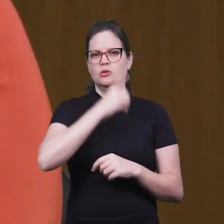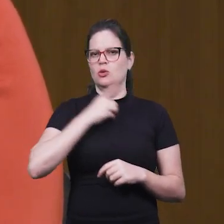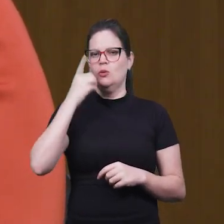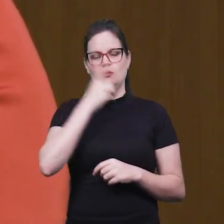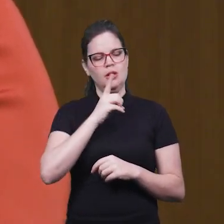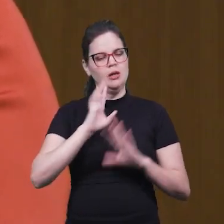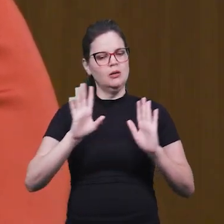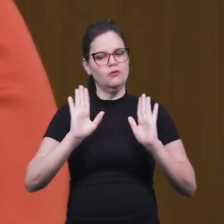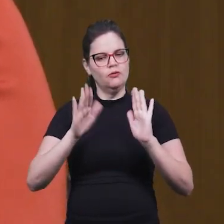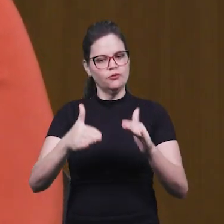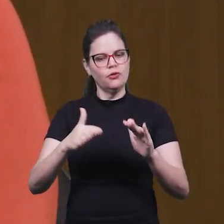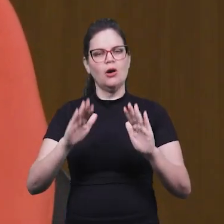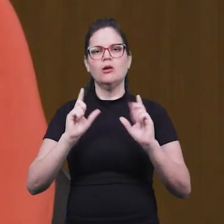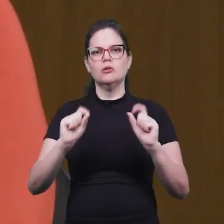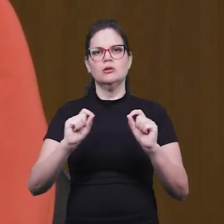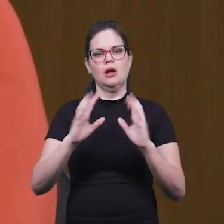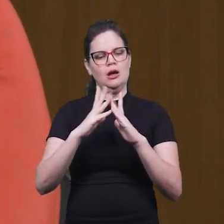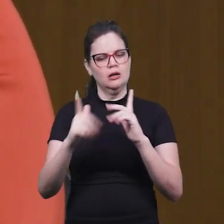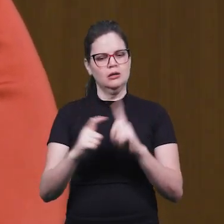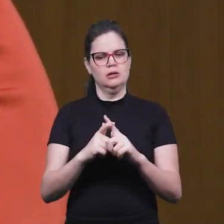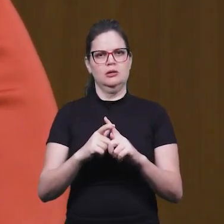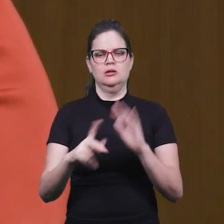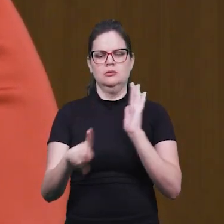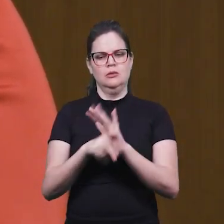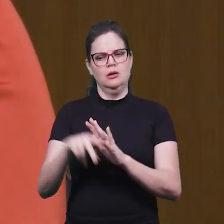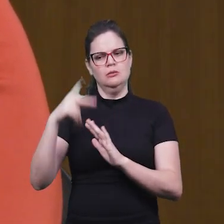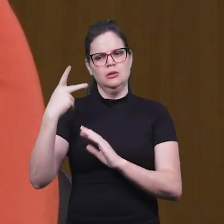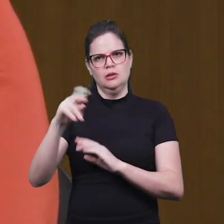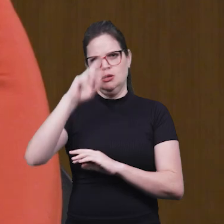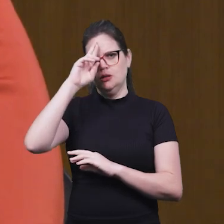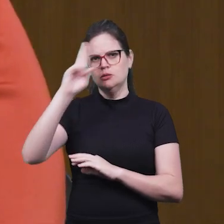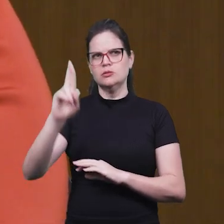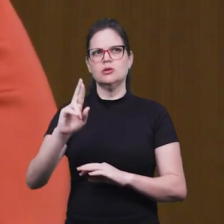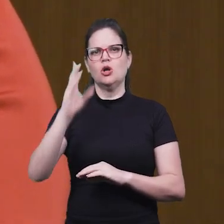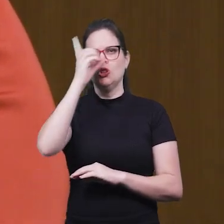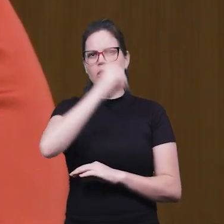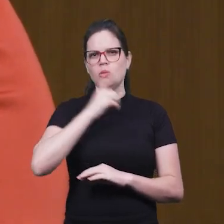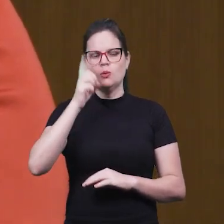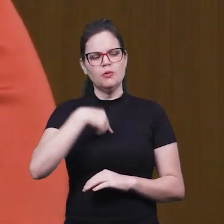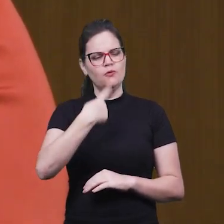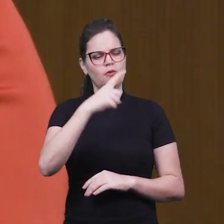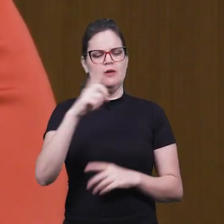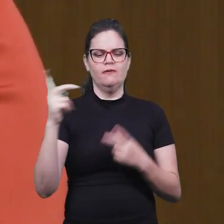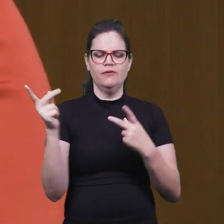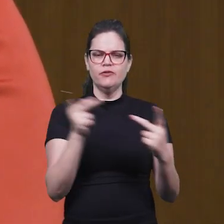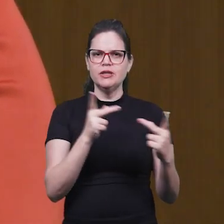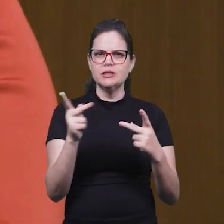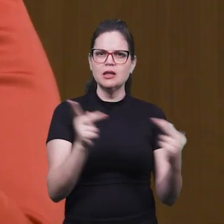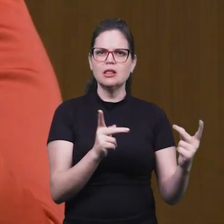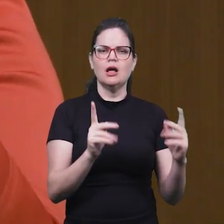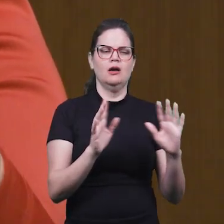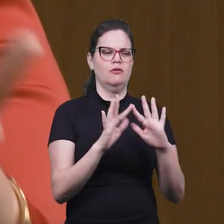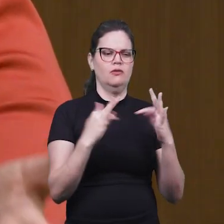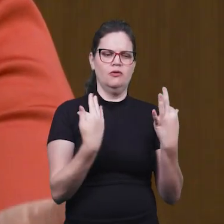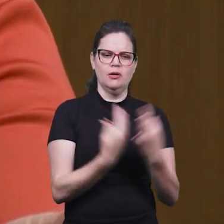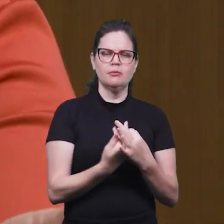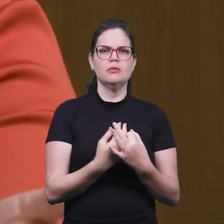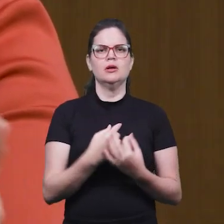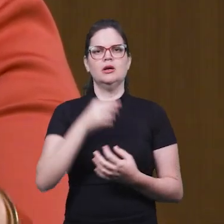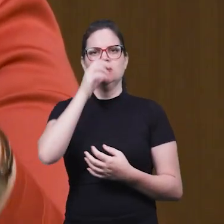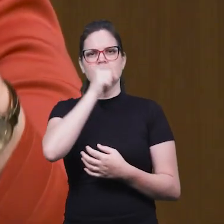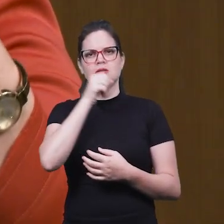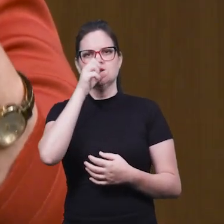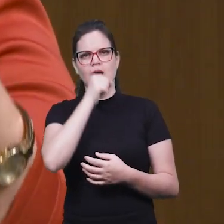Era para o Senhor, era para fazer visita, a gente saía para visitar as famílias. No sábado a gente saía para